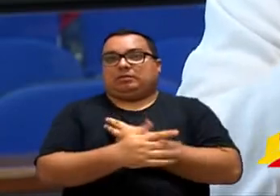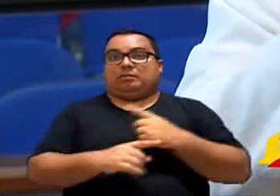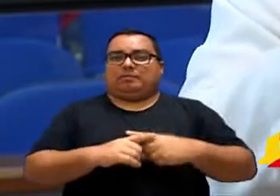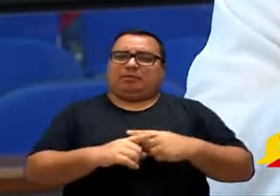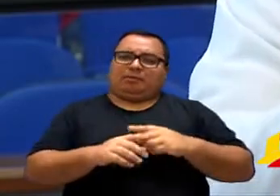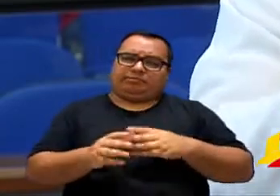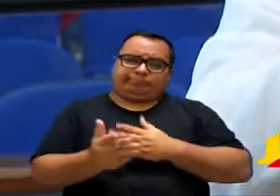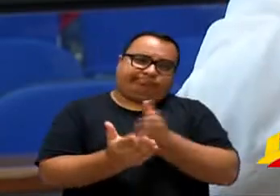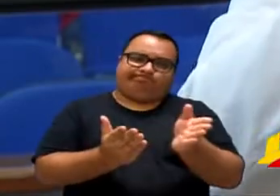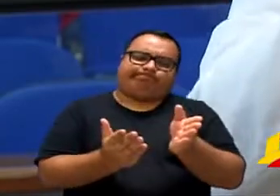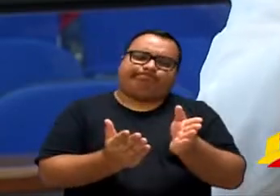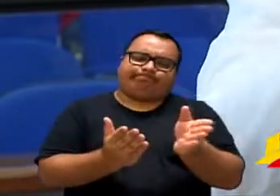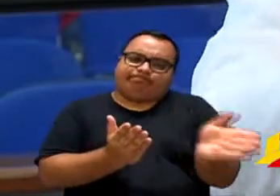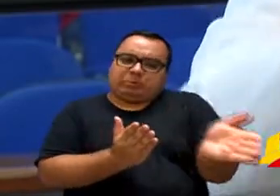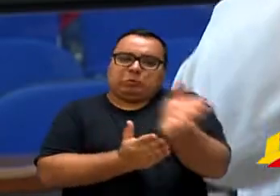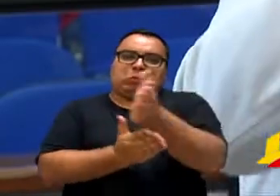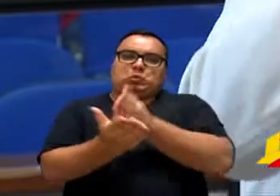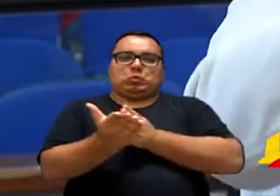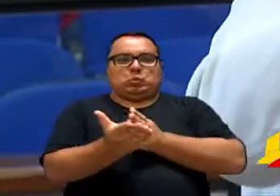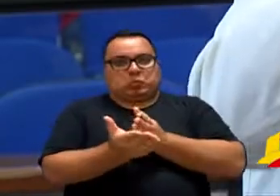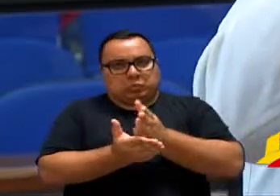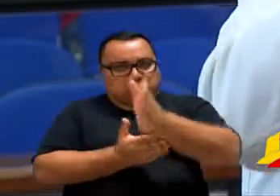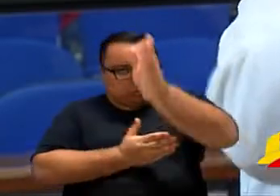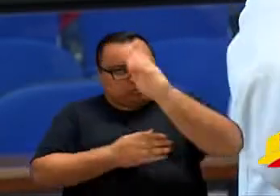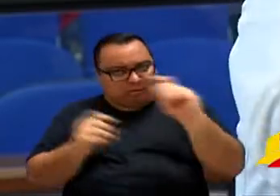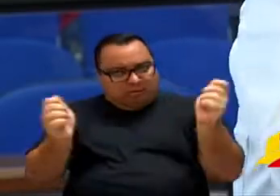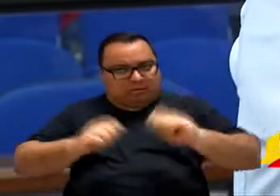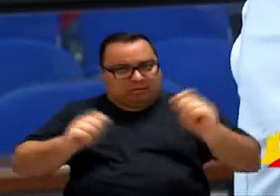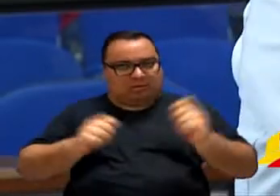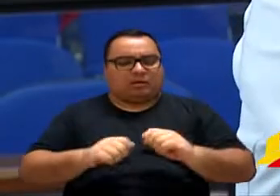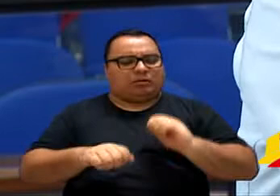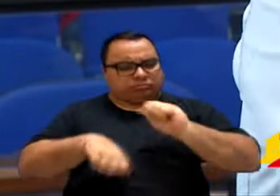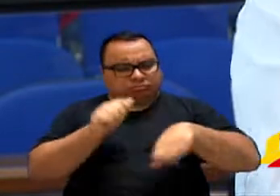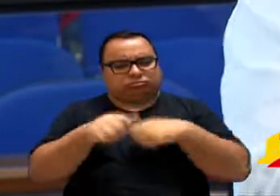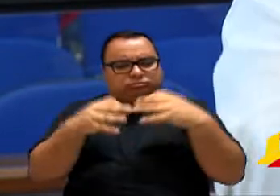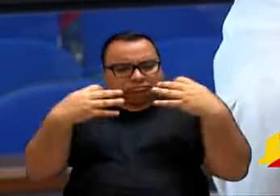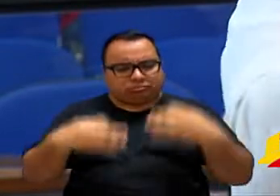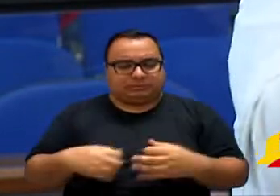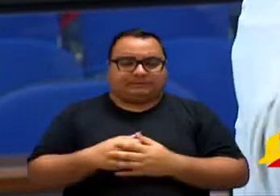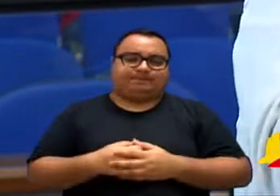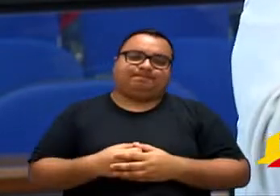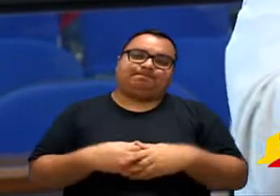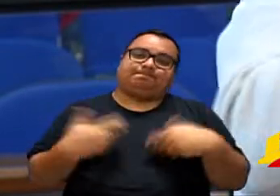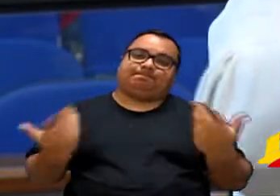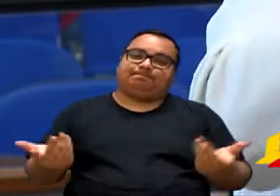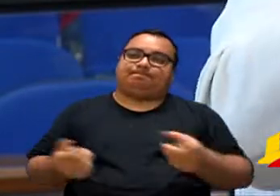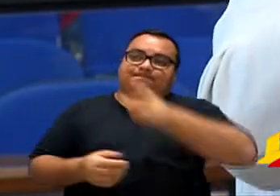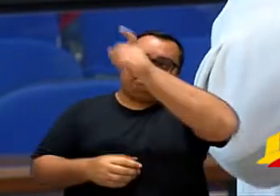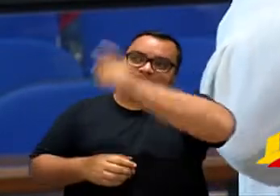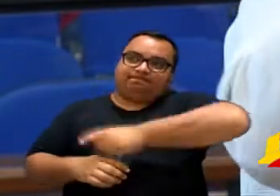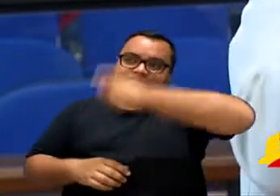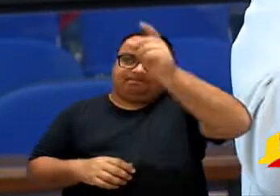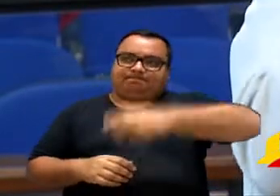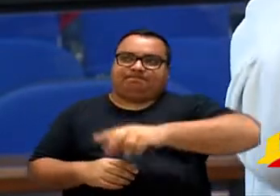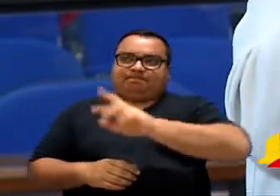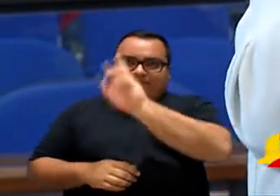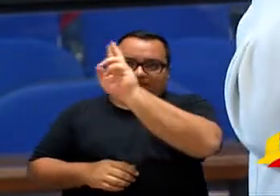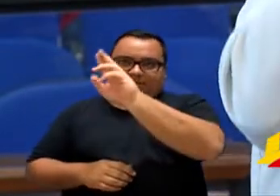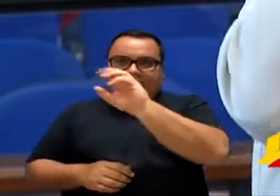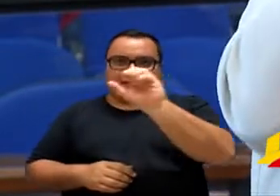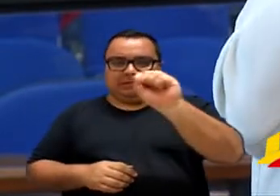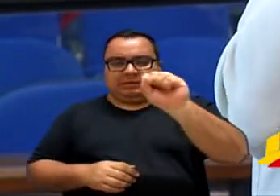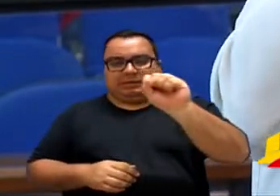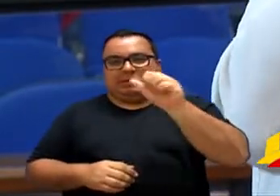então eu não tiro aqui Doutor Hélio e Luiz A competência da doutora Silvana